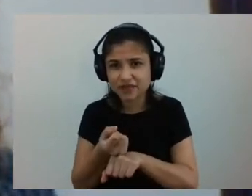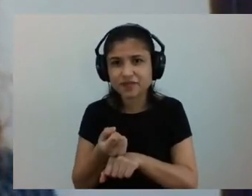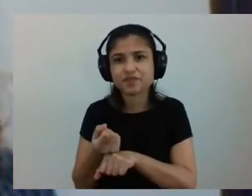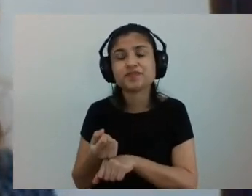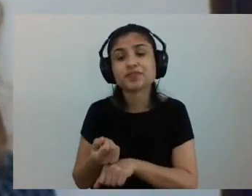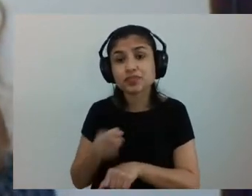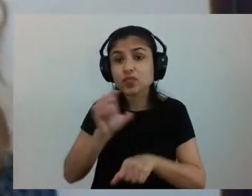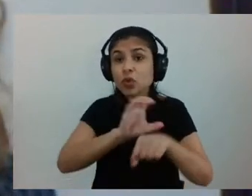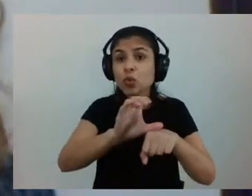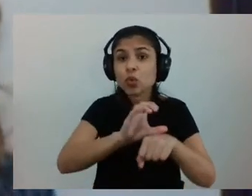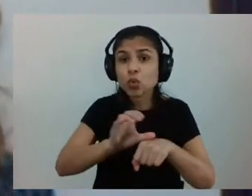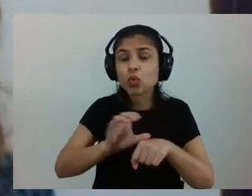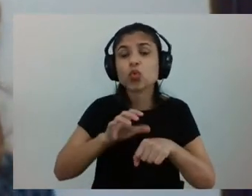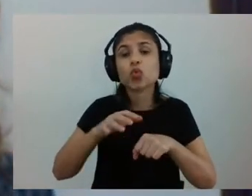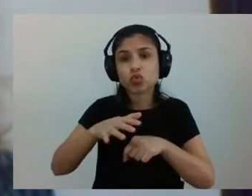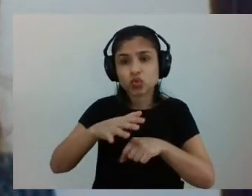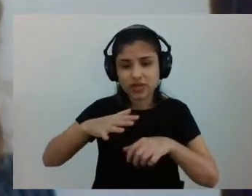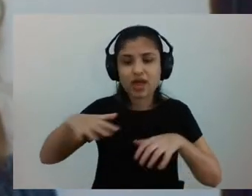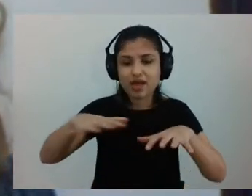e aumentarão,